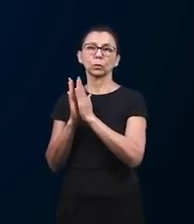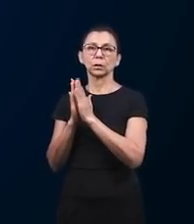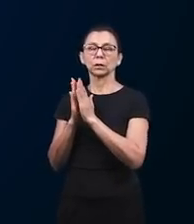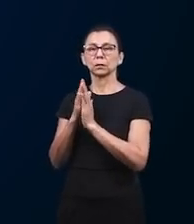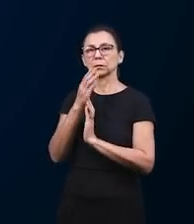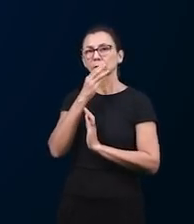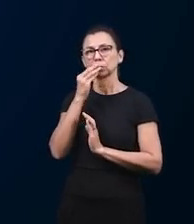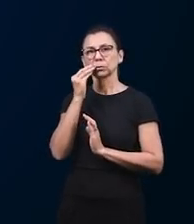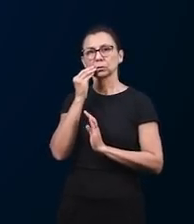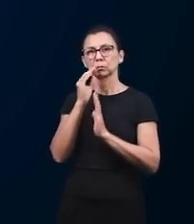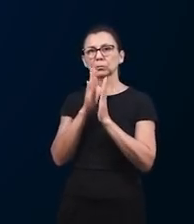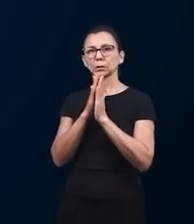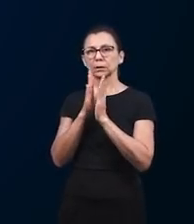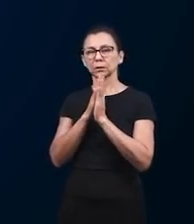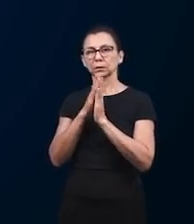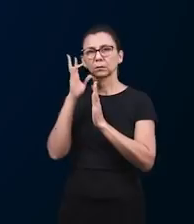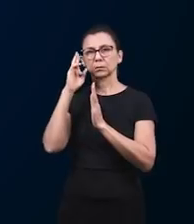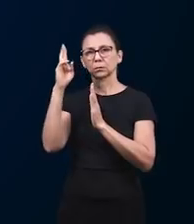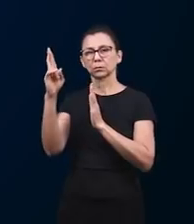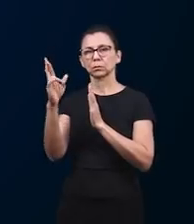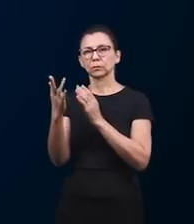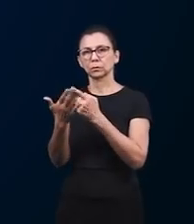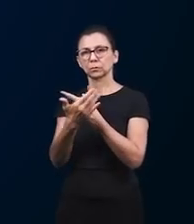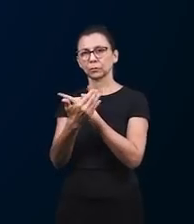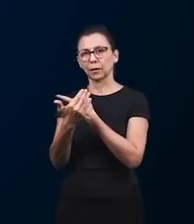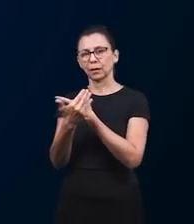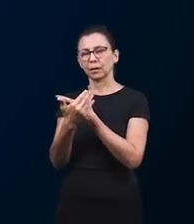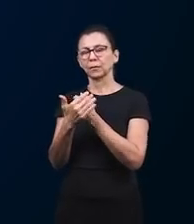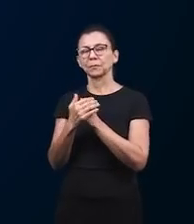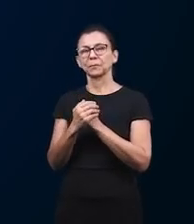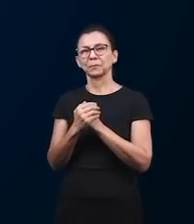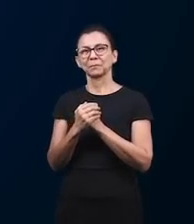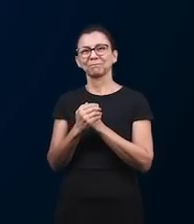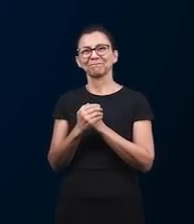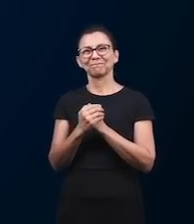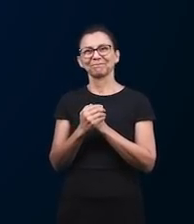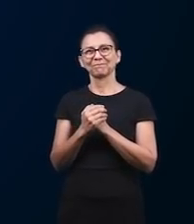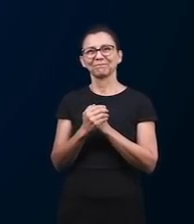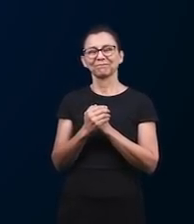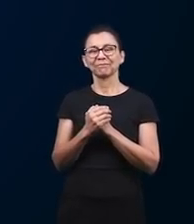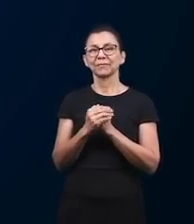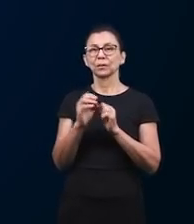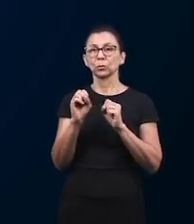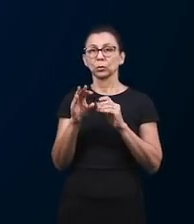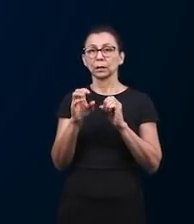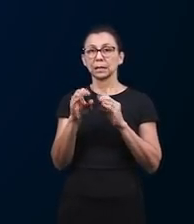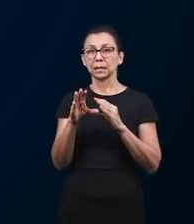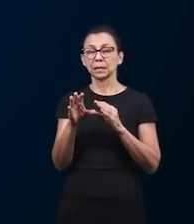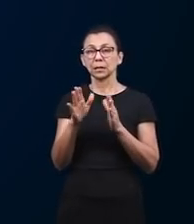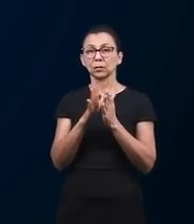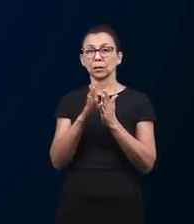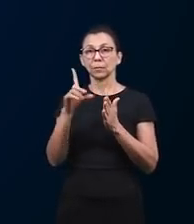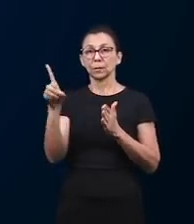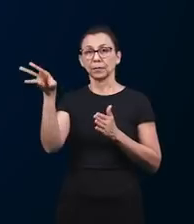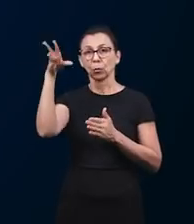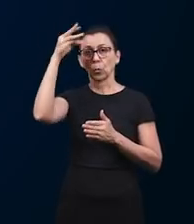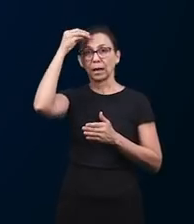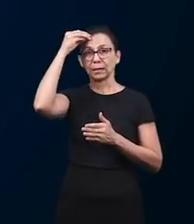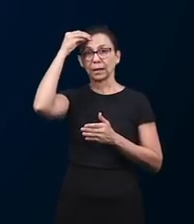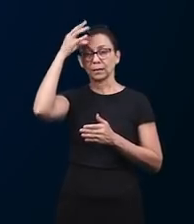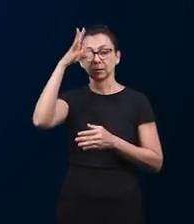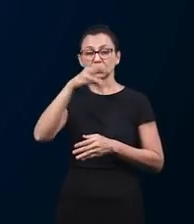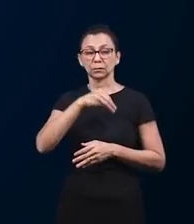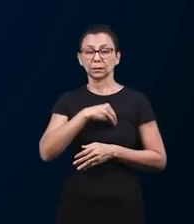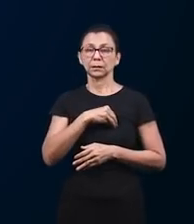Com orações, com jejuns, e o Senhor, Ele nos guardará. E que a palavra fique guardada em nossos corações a cada dia.